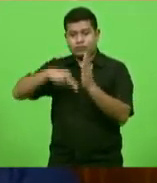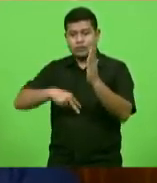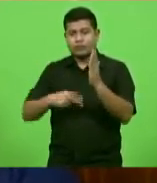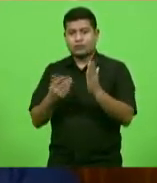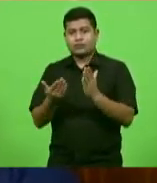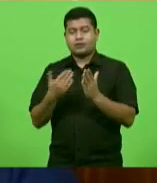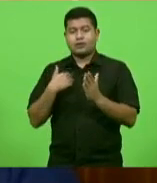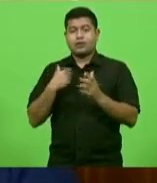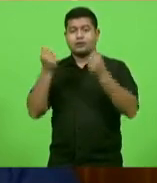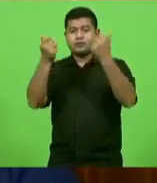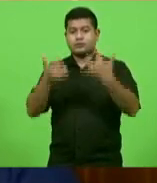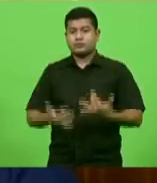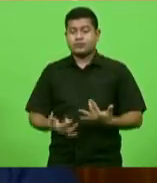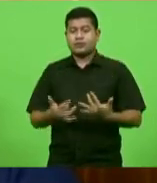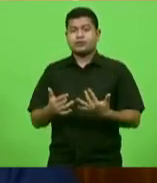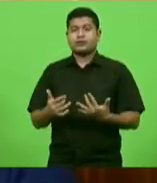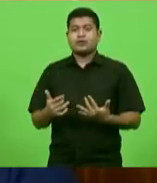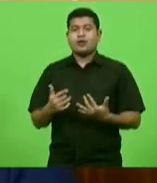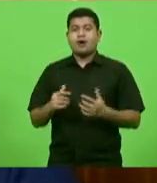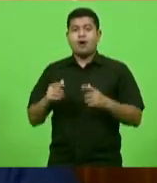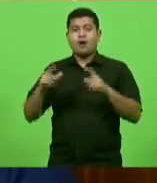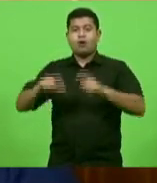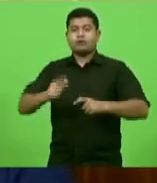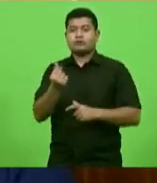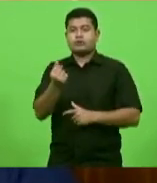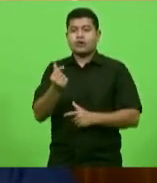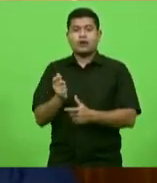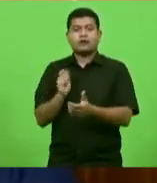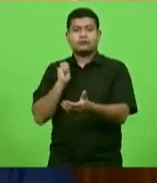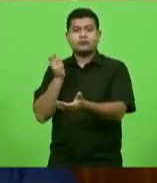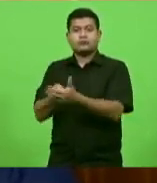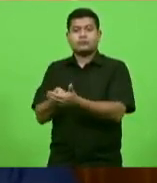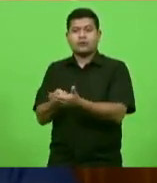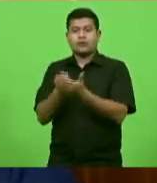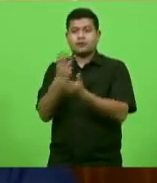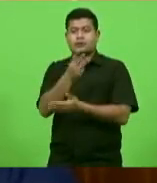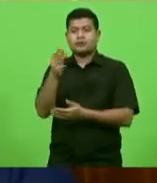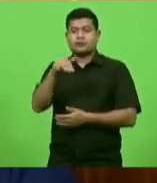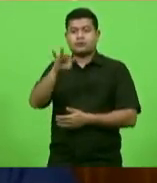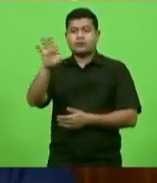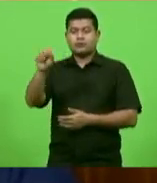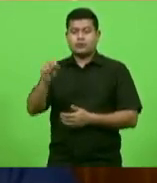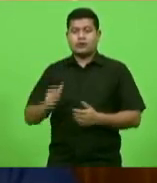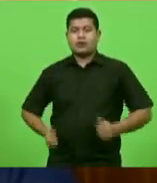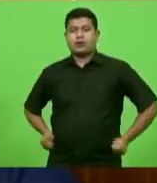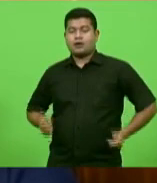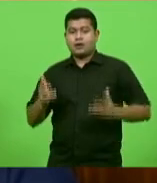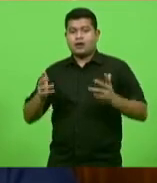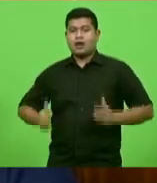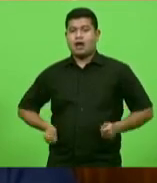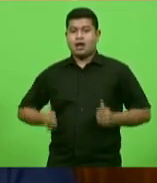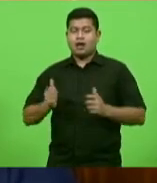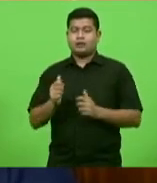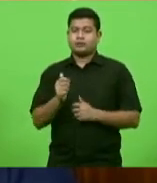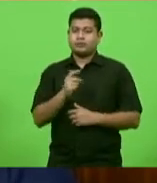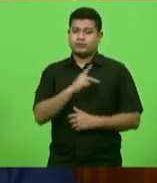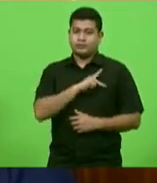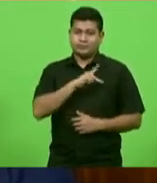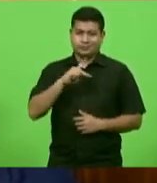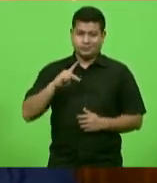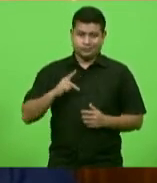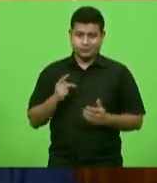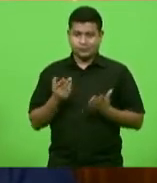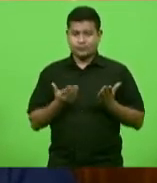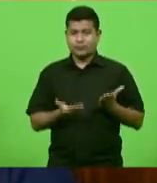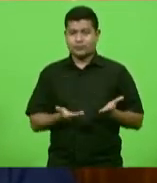onde foram parar grande parte dos 33 milhões que saíram dos cofres públicos sem a devida contrapartida